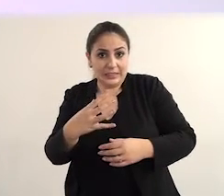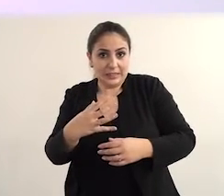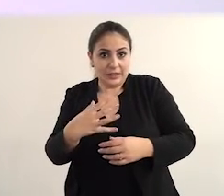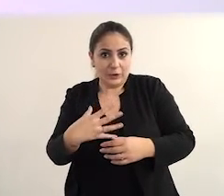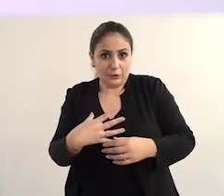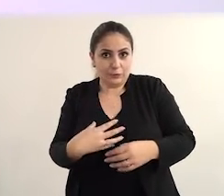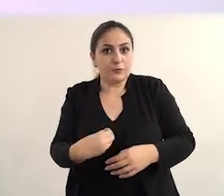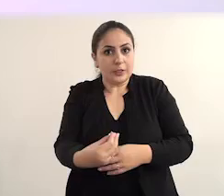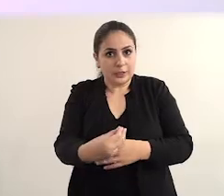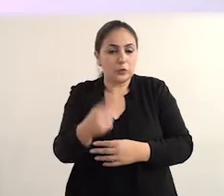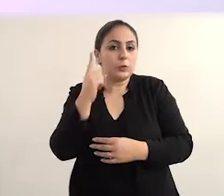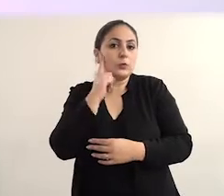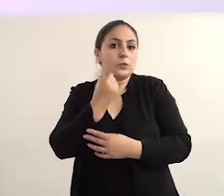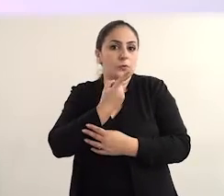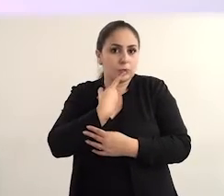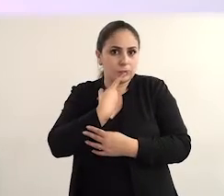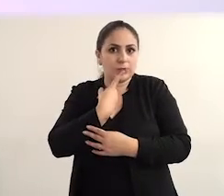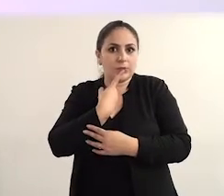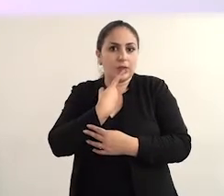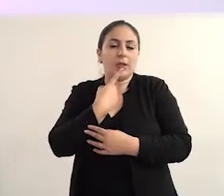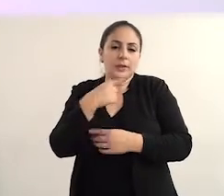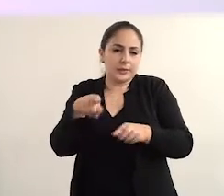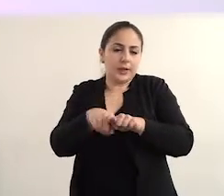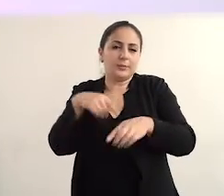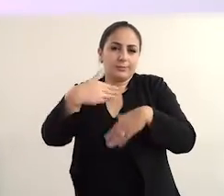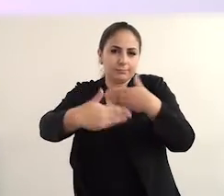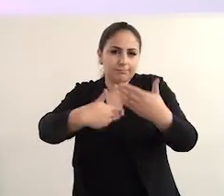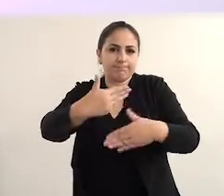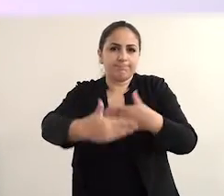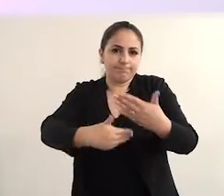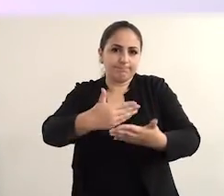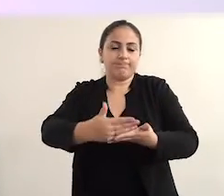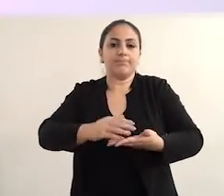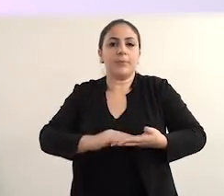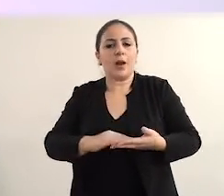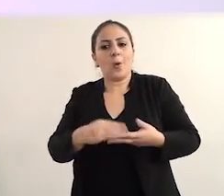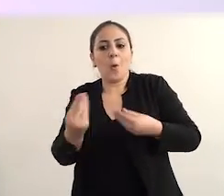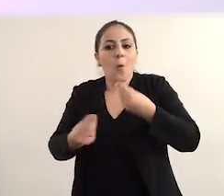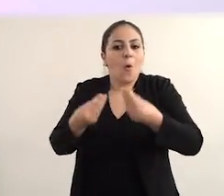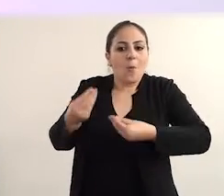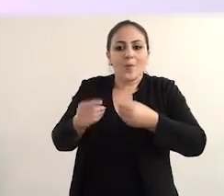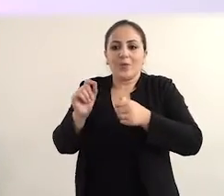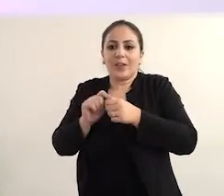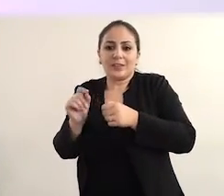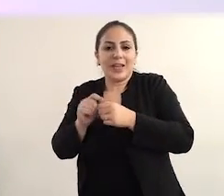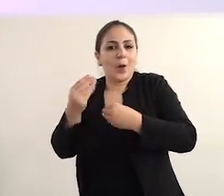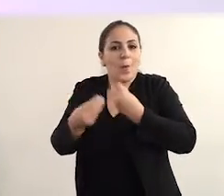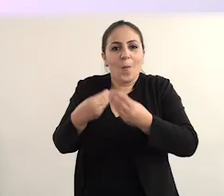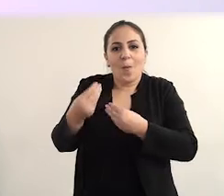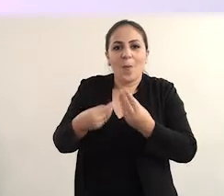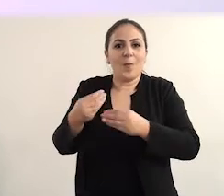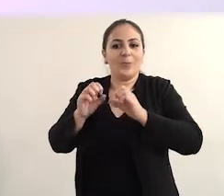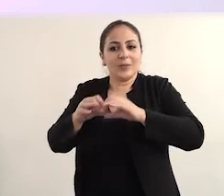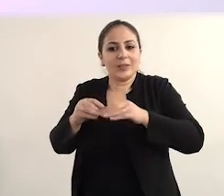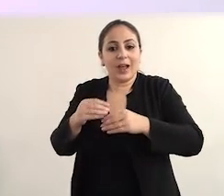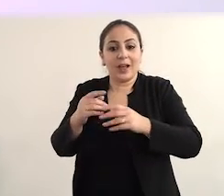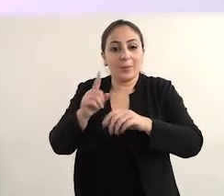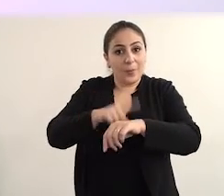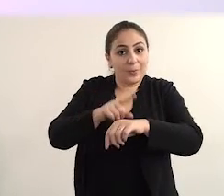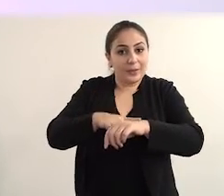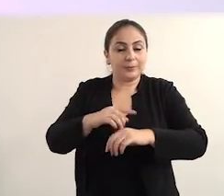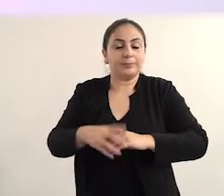surdo, né, que ainda está nessa condição assim de como que eu vou passar, lidar com essa